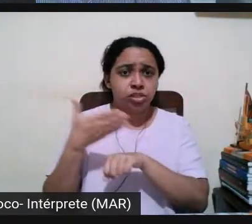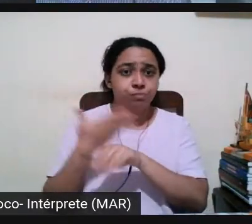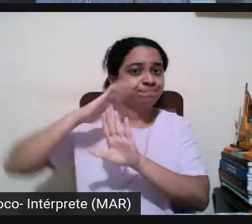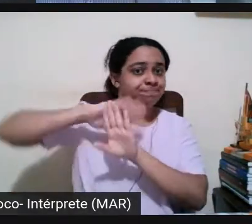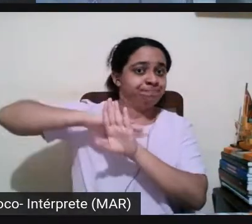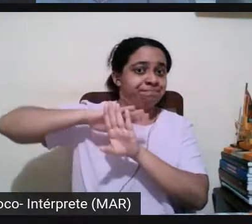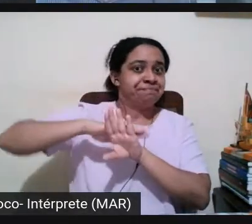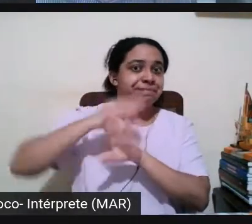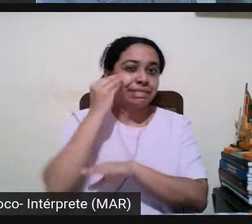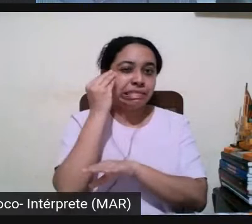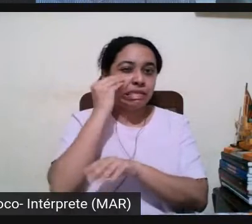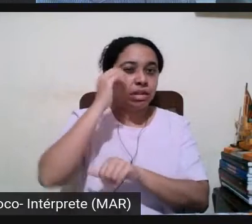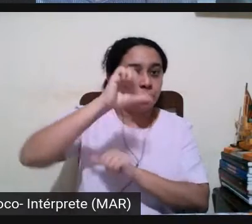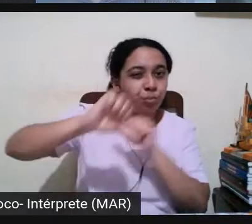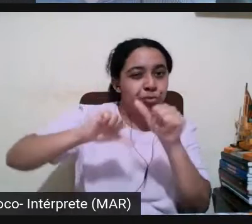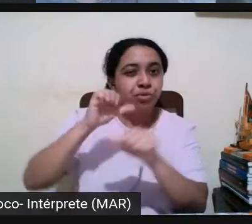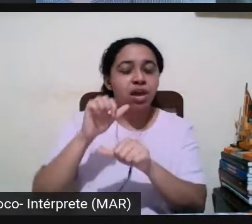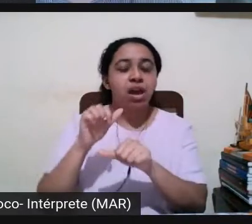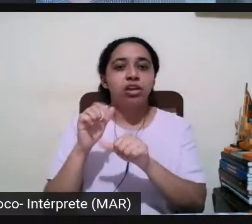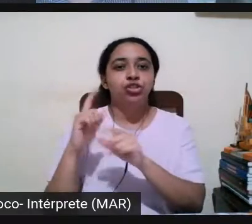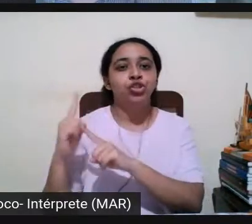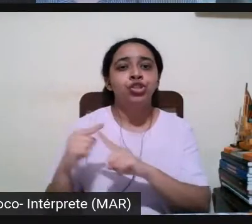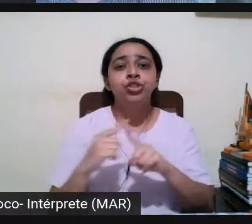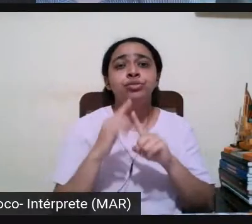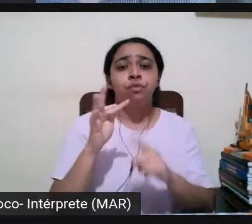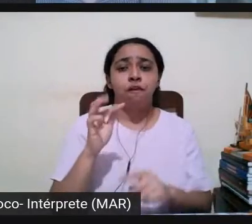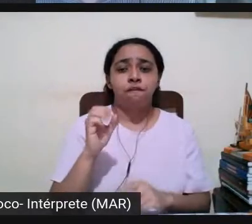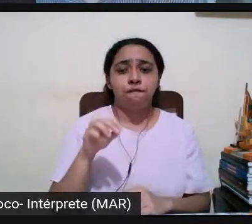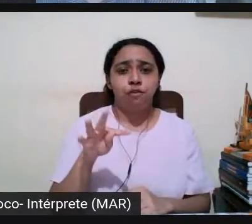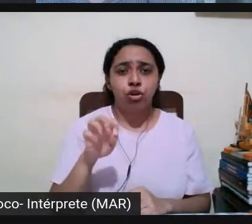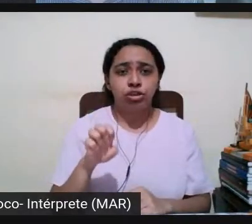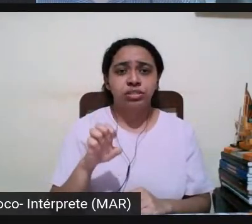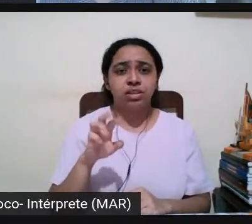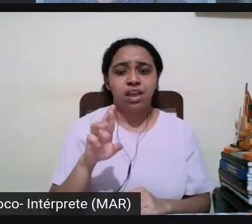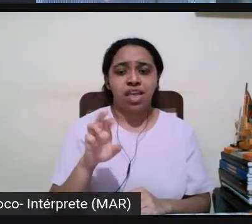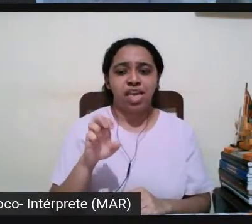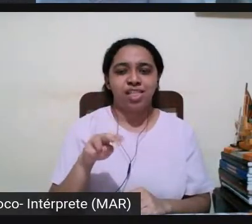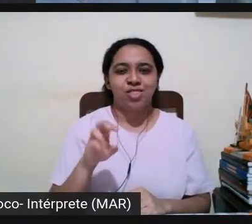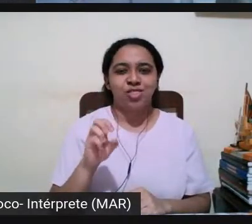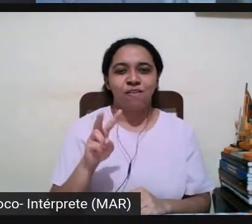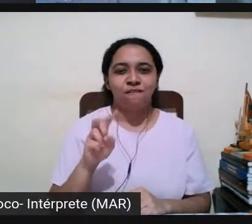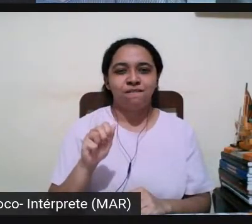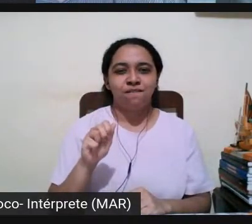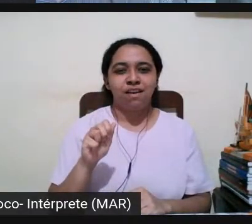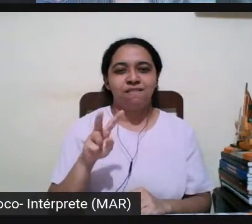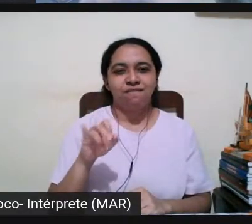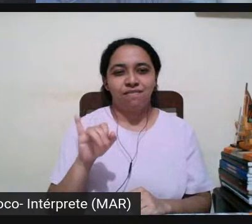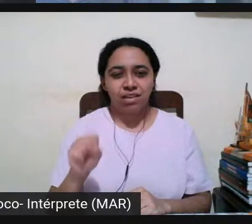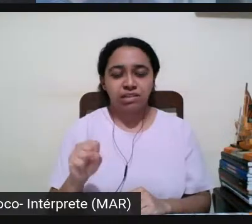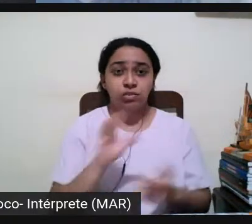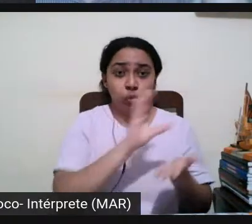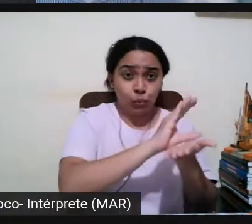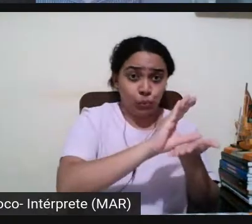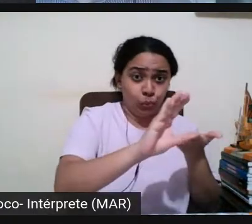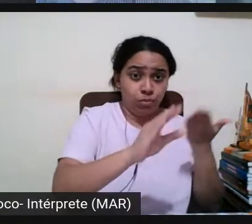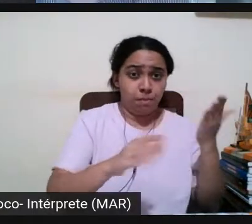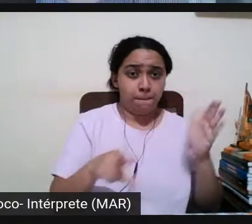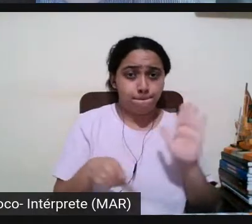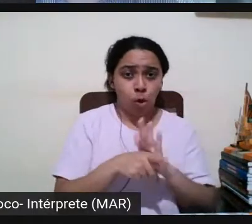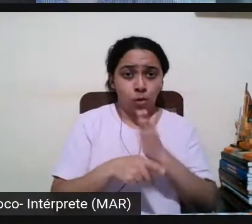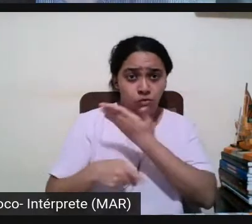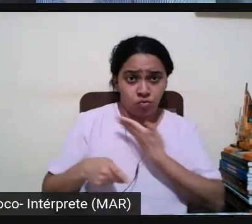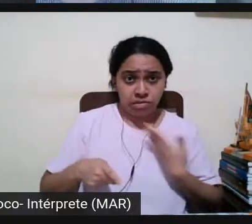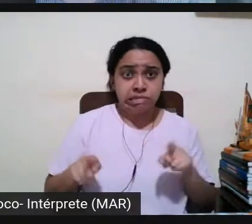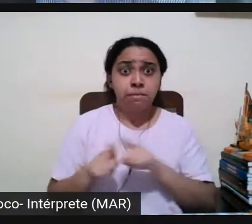também emigrado um pouquinho mais para as fontes renováveis né então fora a questão do incentivo governamental tem a pressão da sociedade